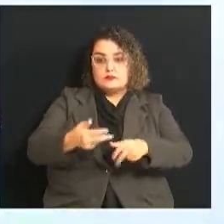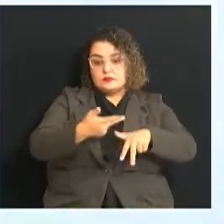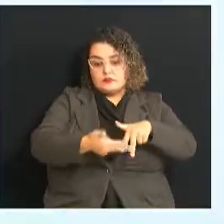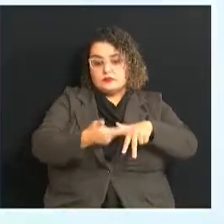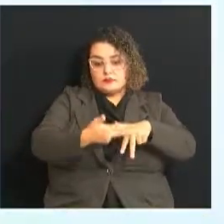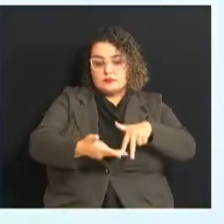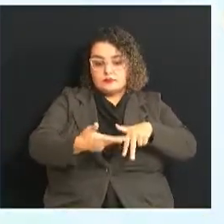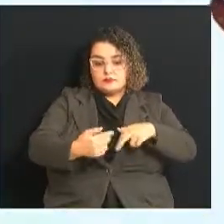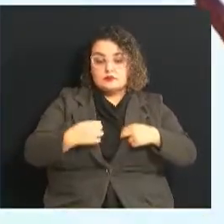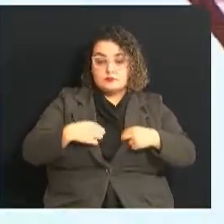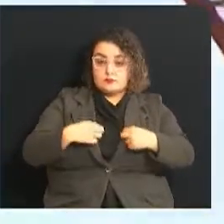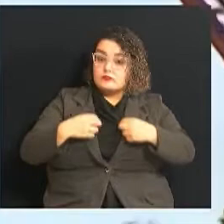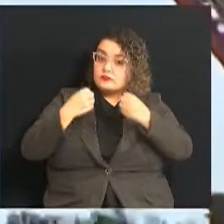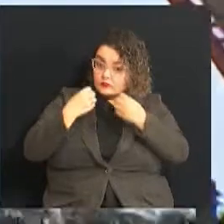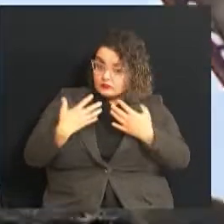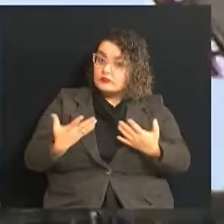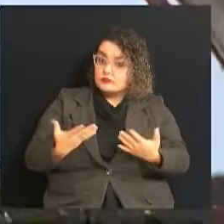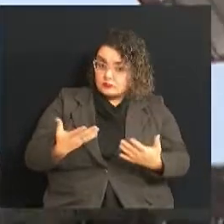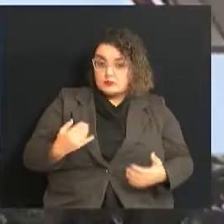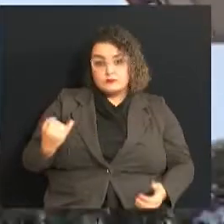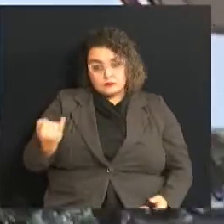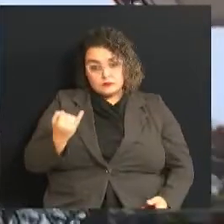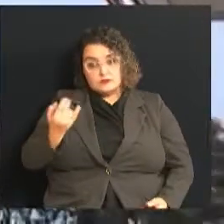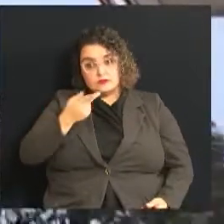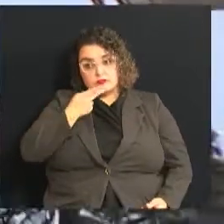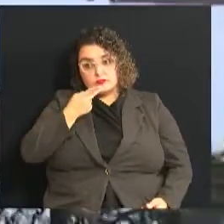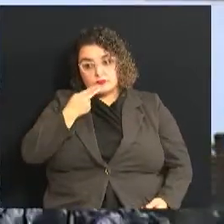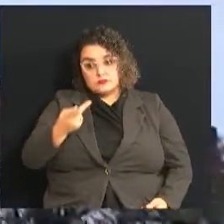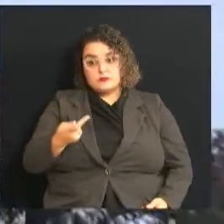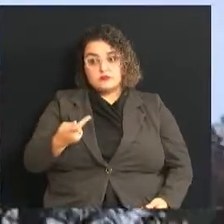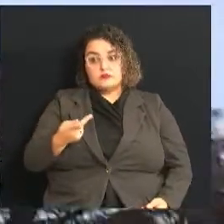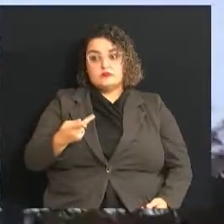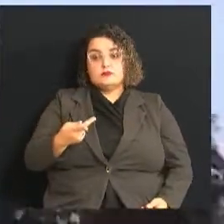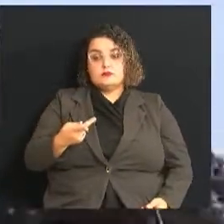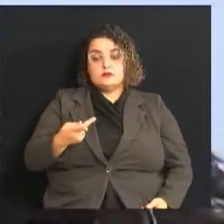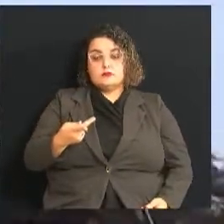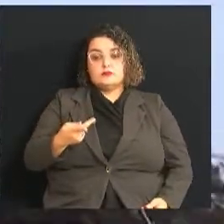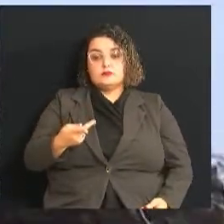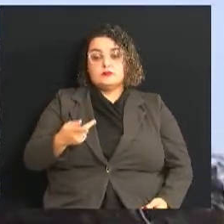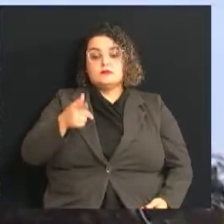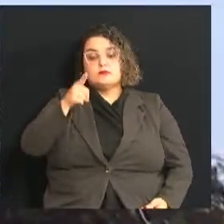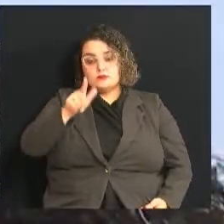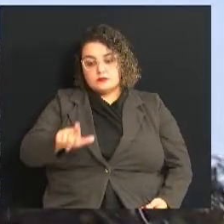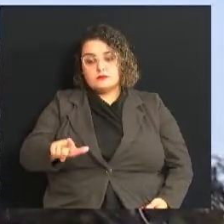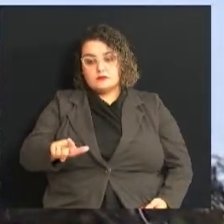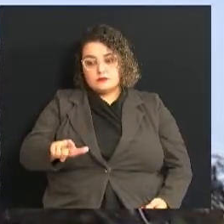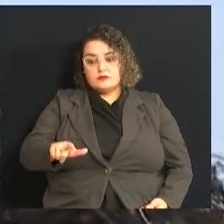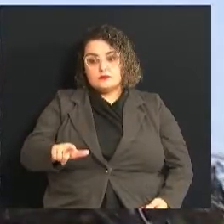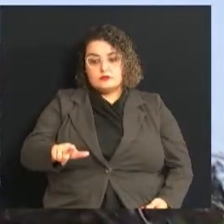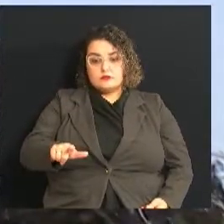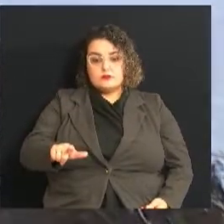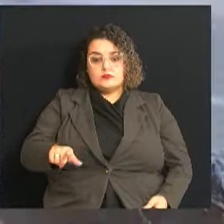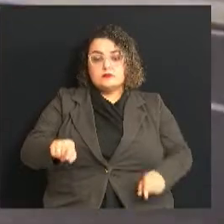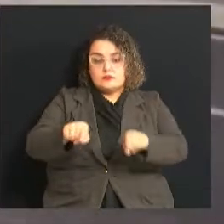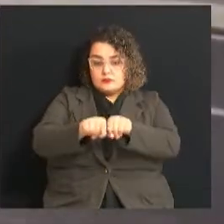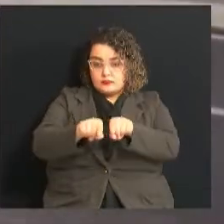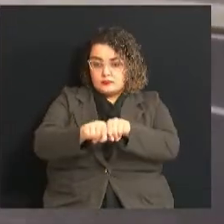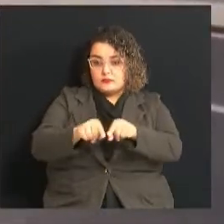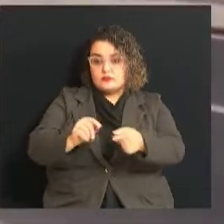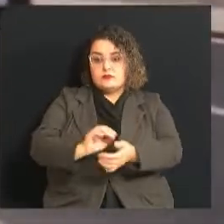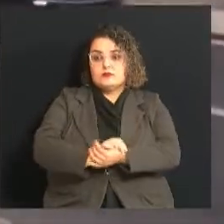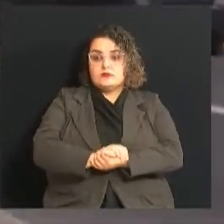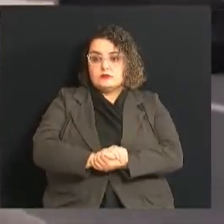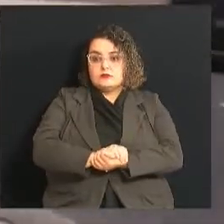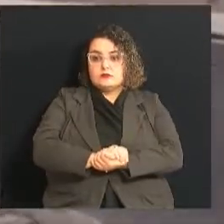Fábio? É importante que se, né, reforce isso, que a gente repita isso também,